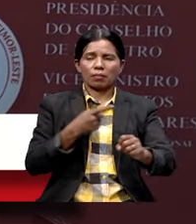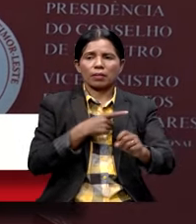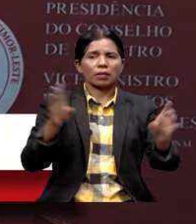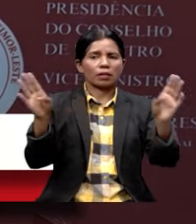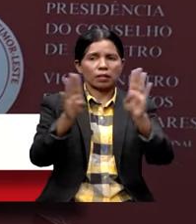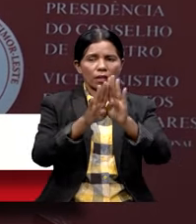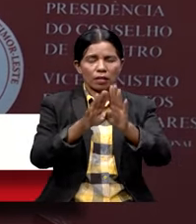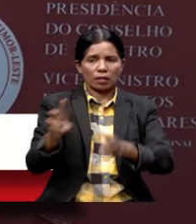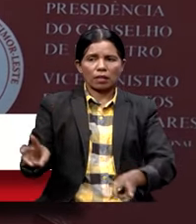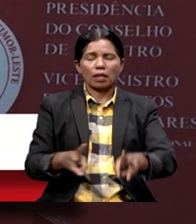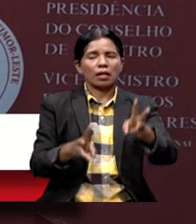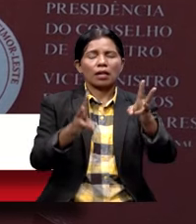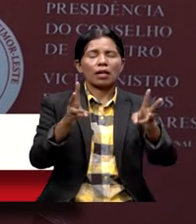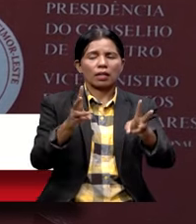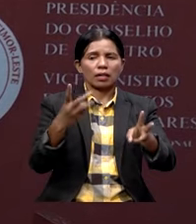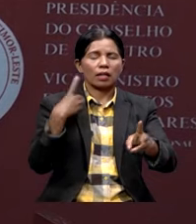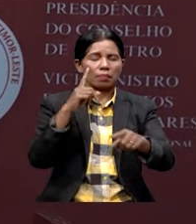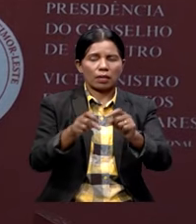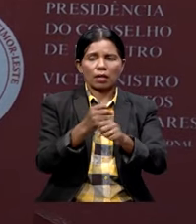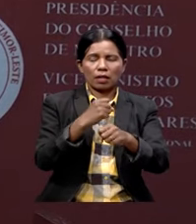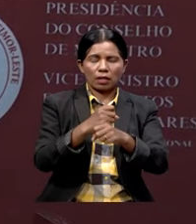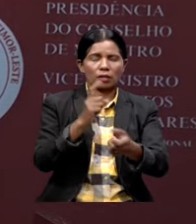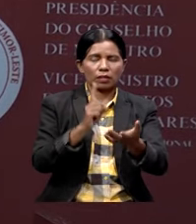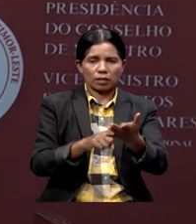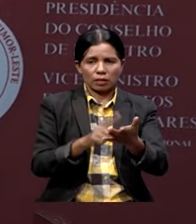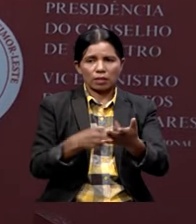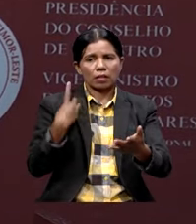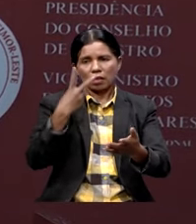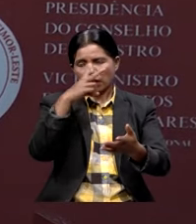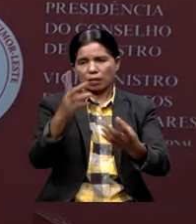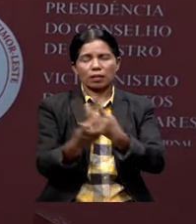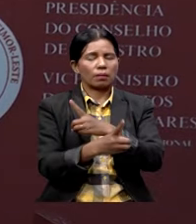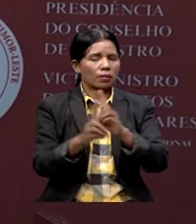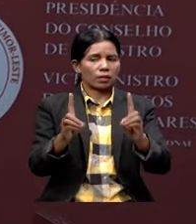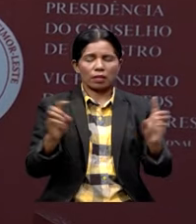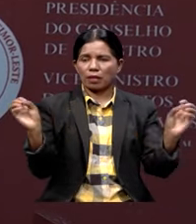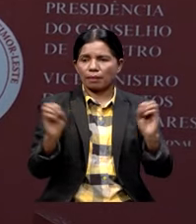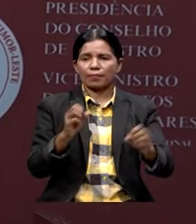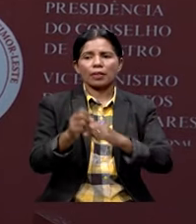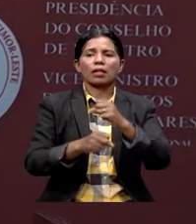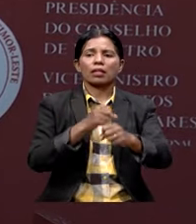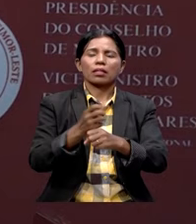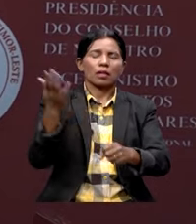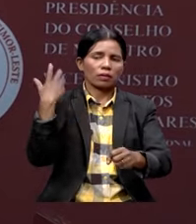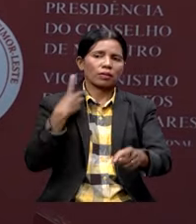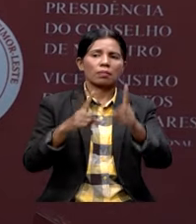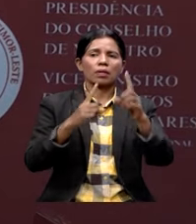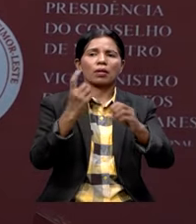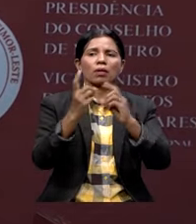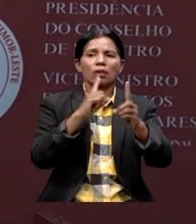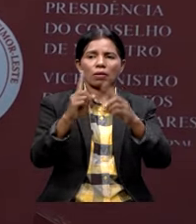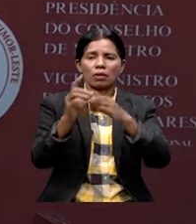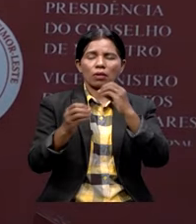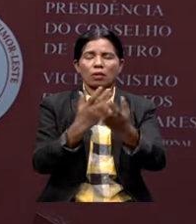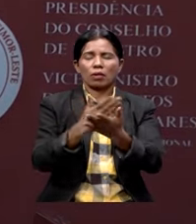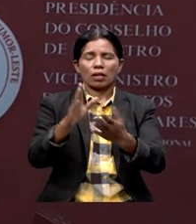tulabele halo discussão, e tá consegue Haré kata democracia lalao. Tinangkoto quando a minha quando a sua careta e te vou ser